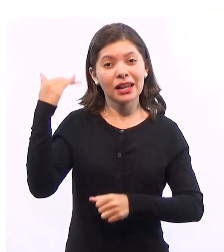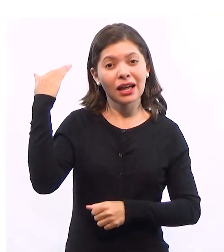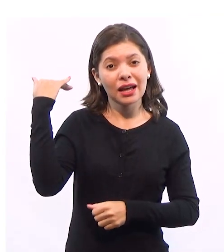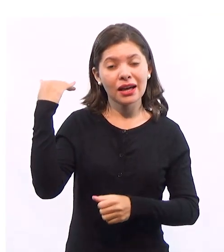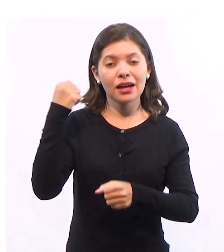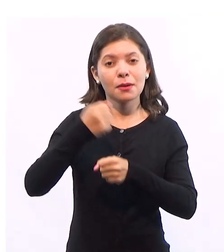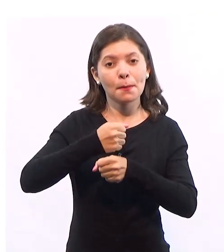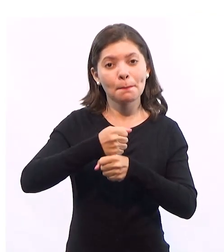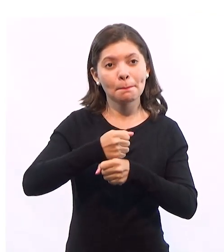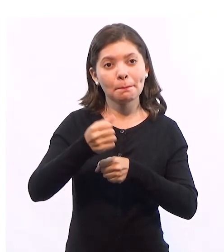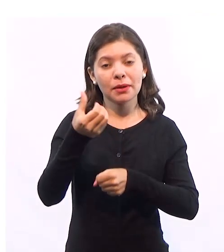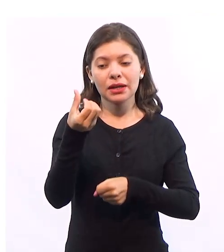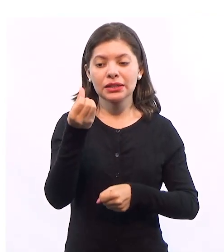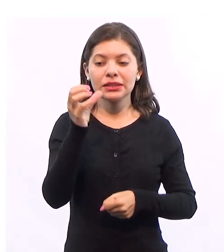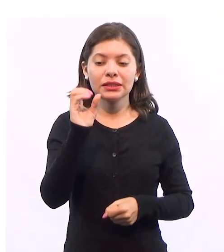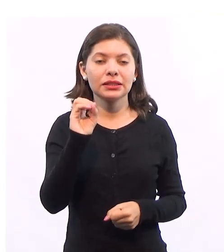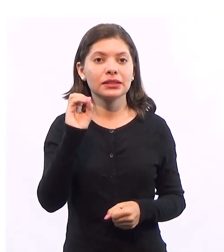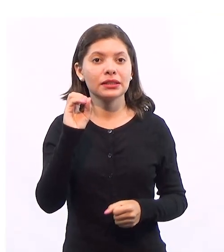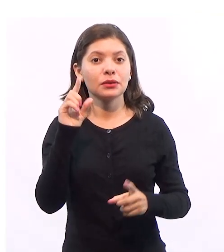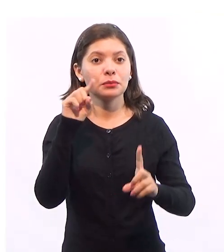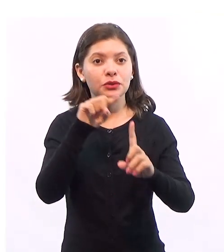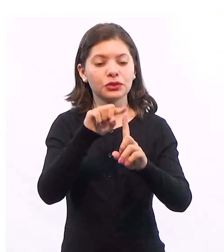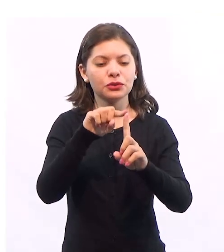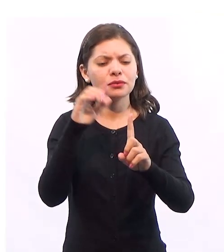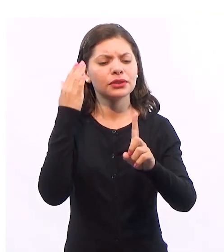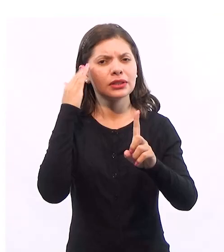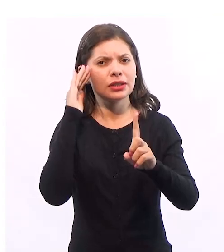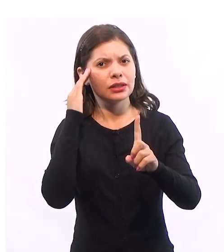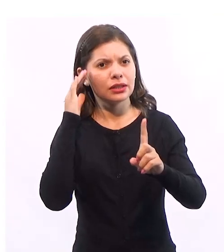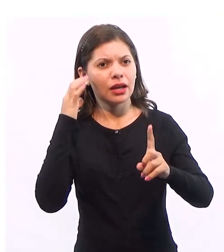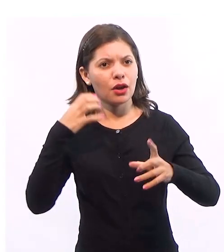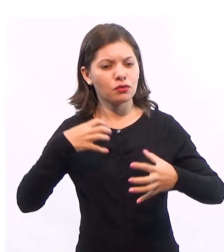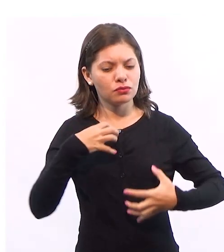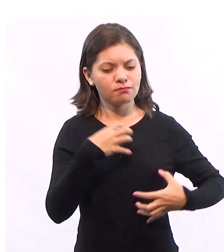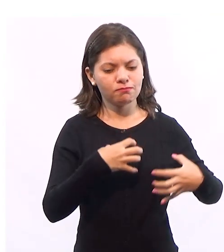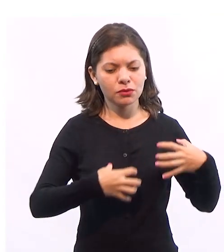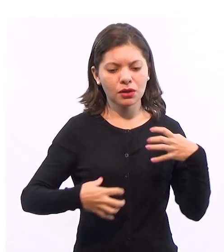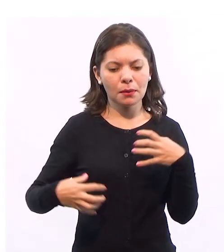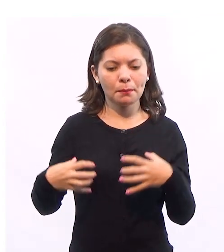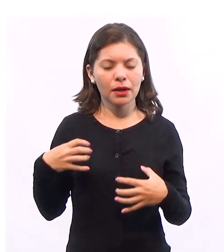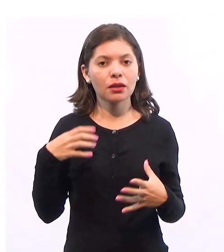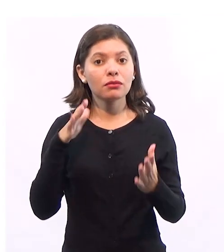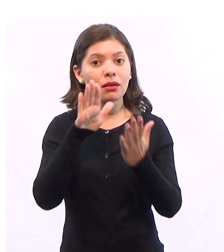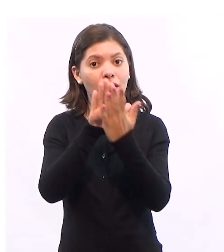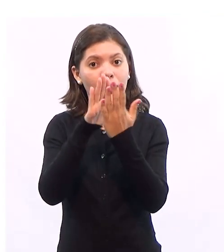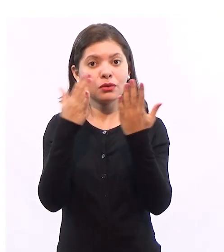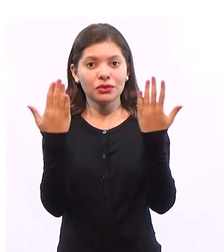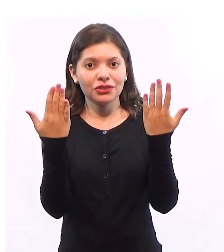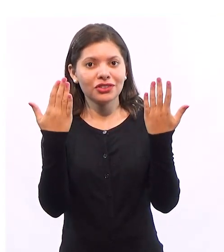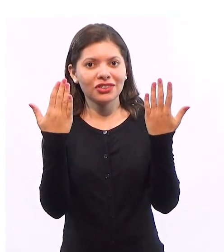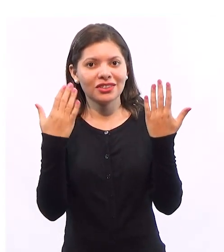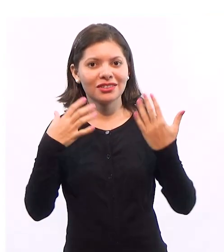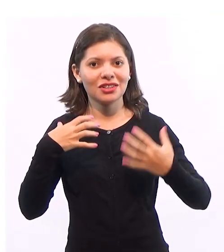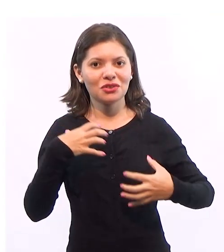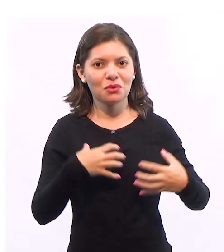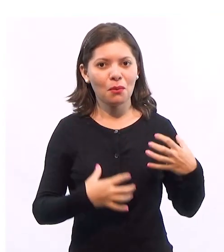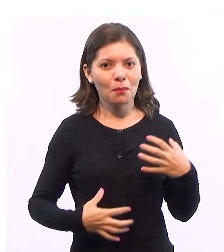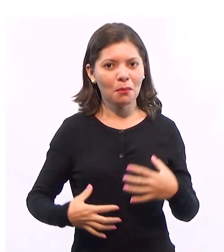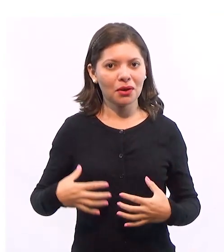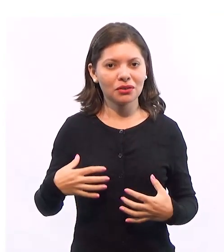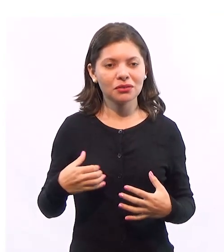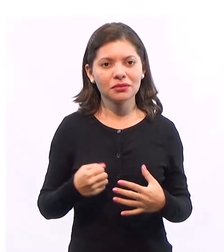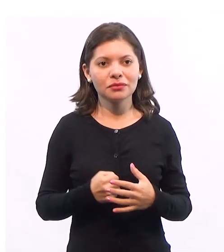60. Ele tinha o objetivo de compreender o funcionamento dos organismos vivos, por isso que eu coloquei a analogia do corpo humano,